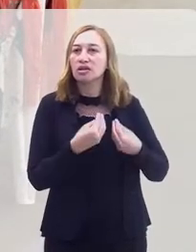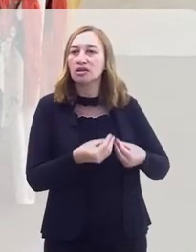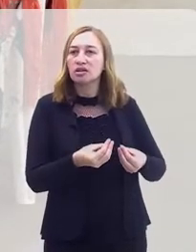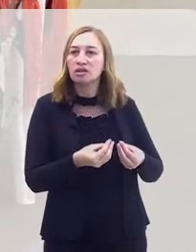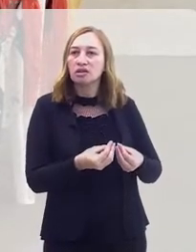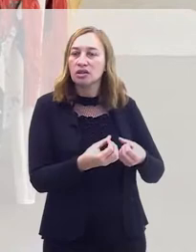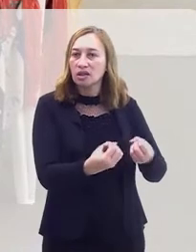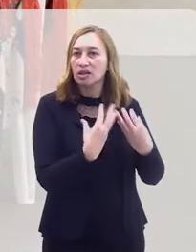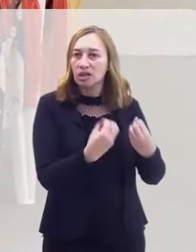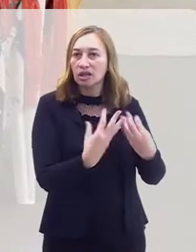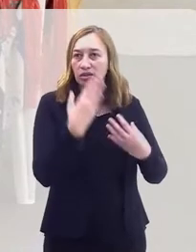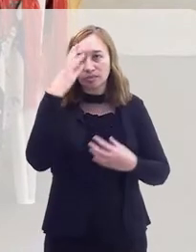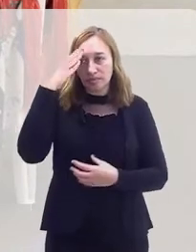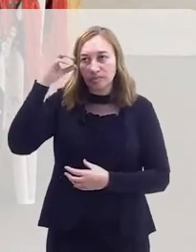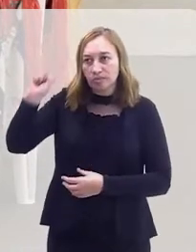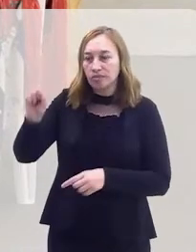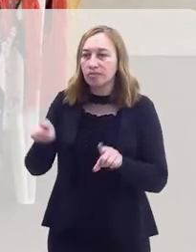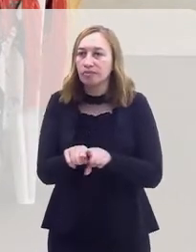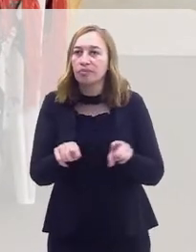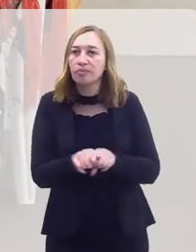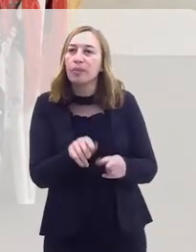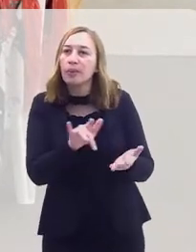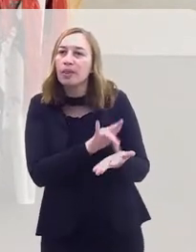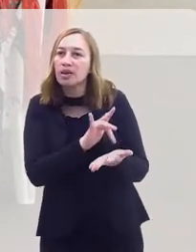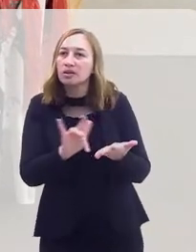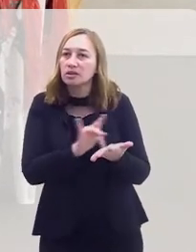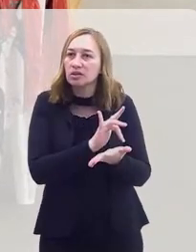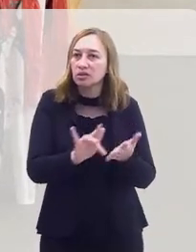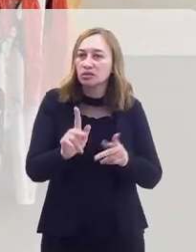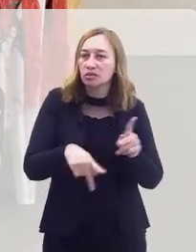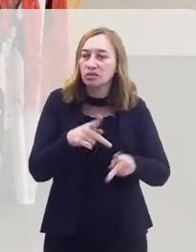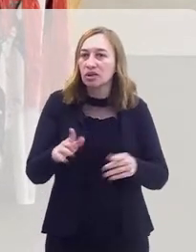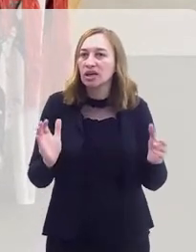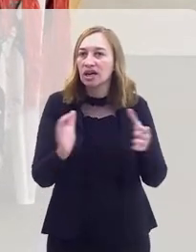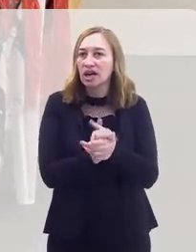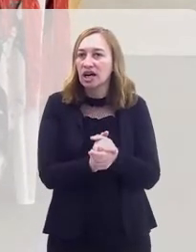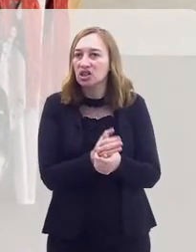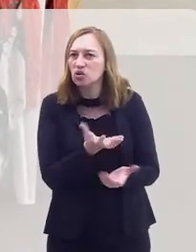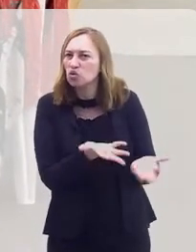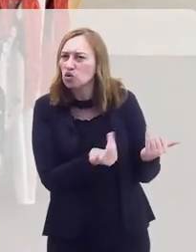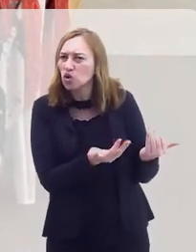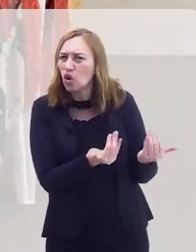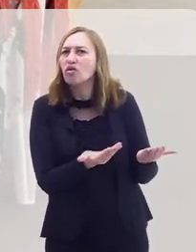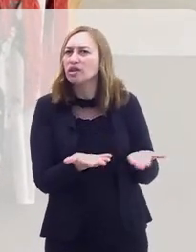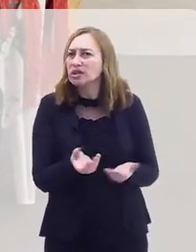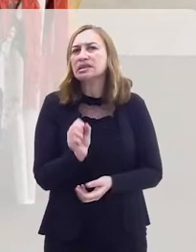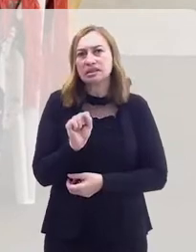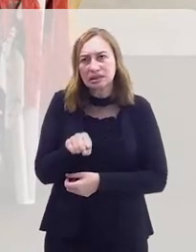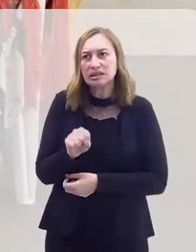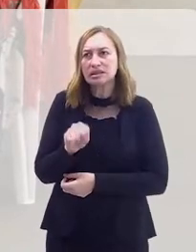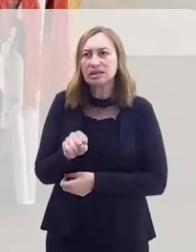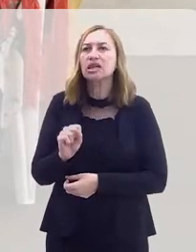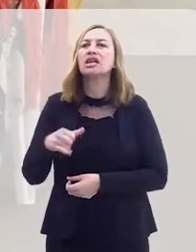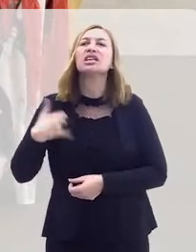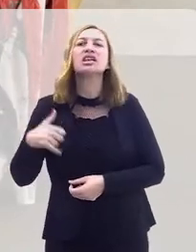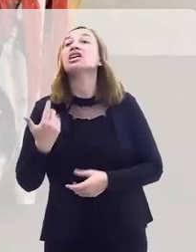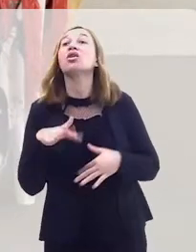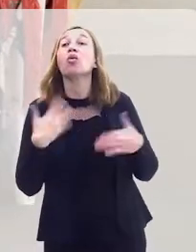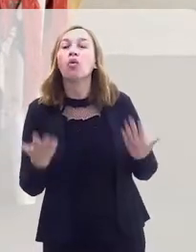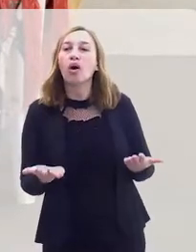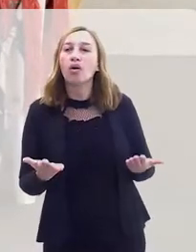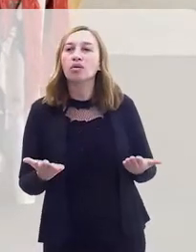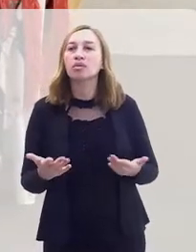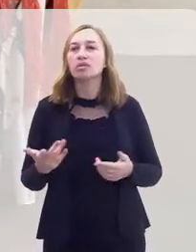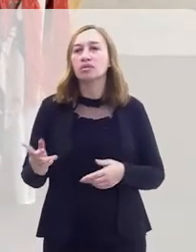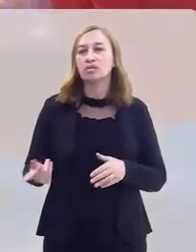nos passar sabedoria também. Né? Os ciganos se casam jovens? Sim. As meninas ciganas? Sim.